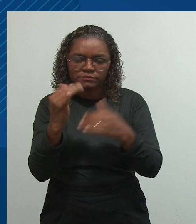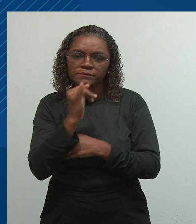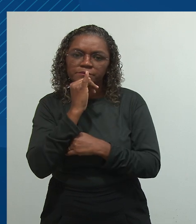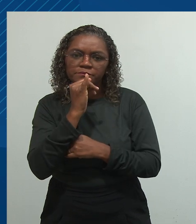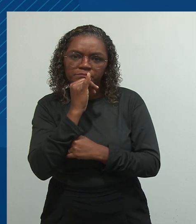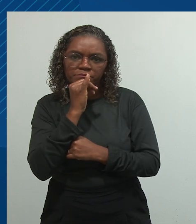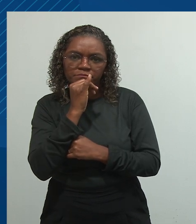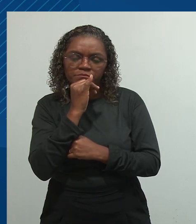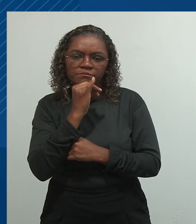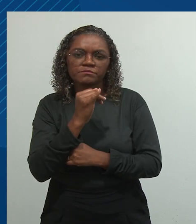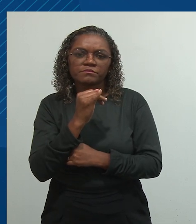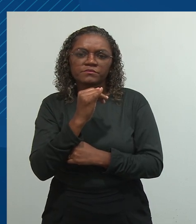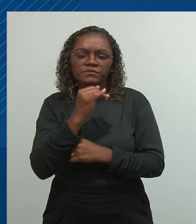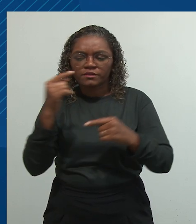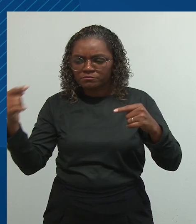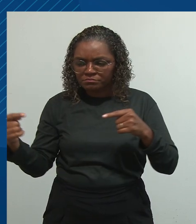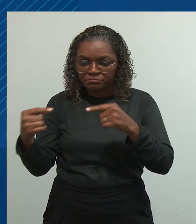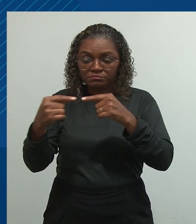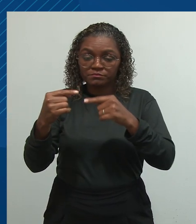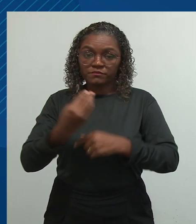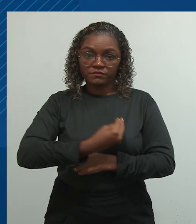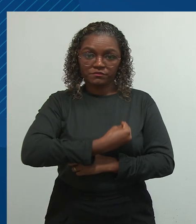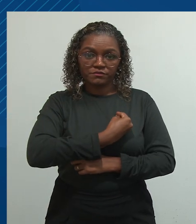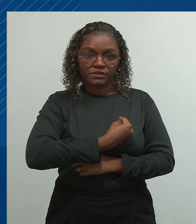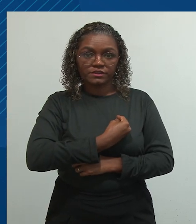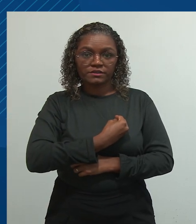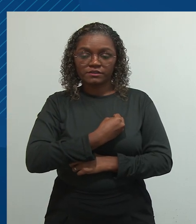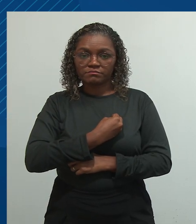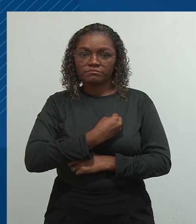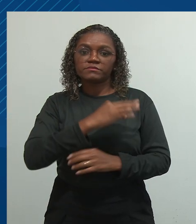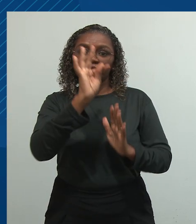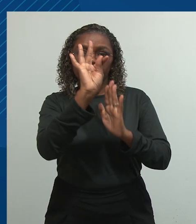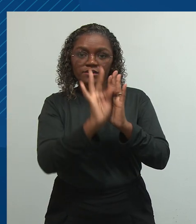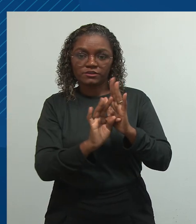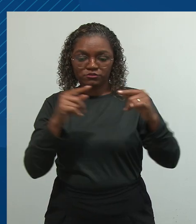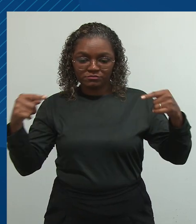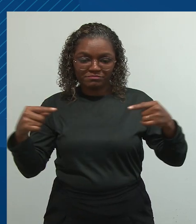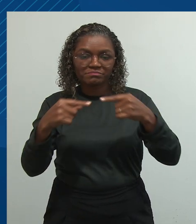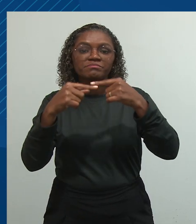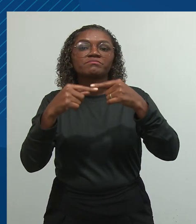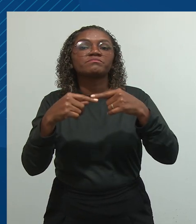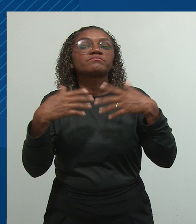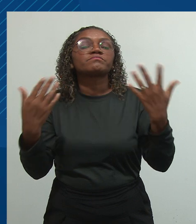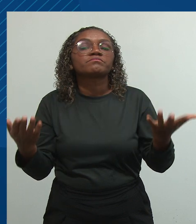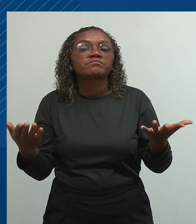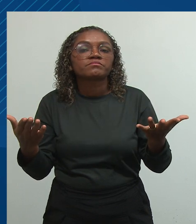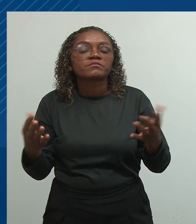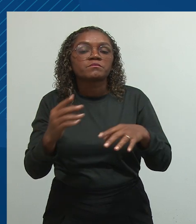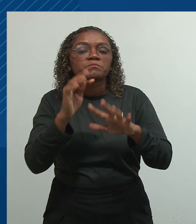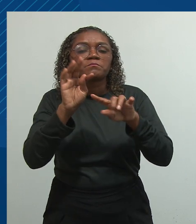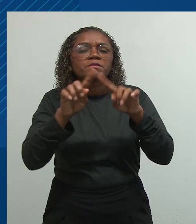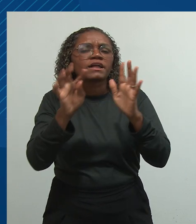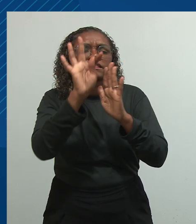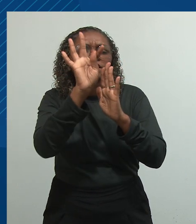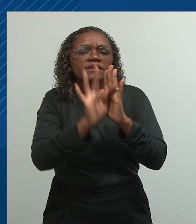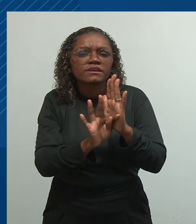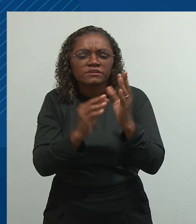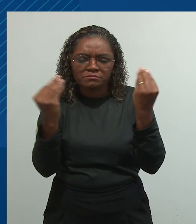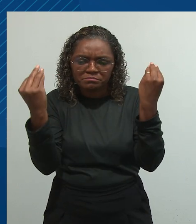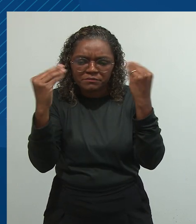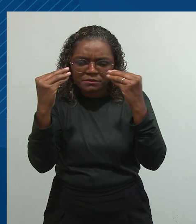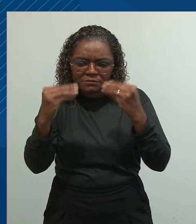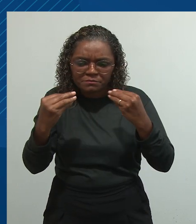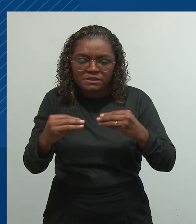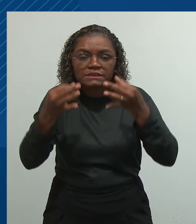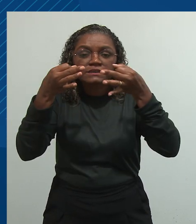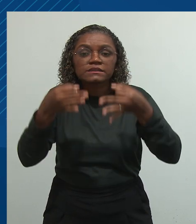cria ancoragem do texto com a vida real. Então, de repente, você fica meio sem saber textualmente como é que você põe